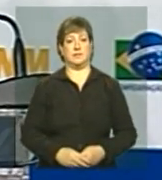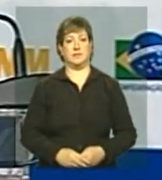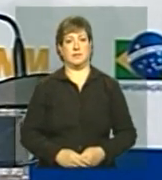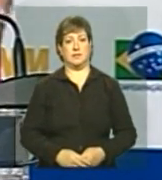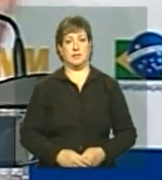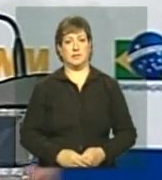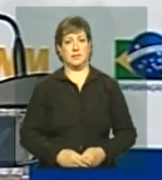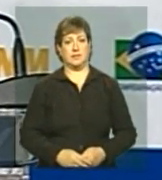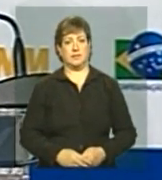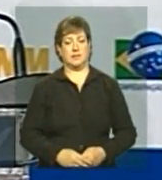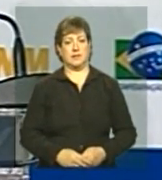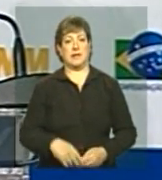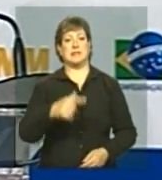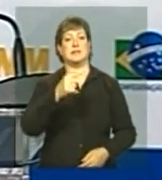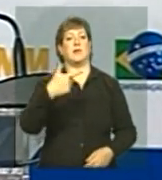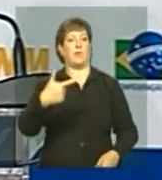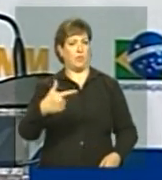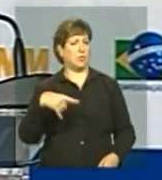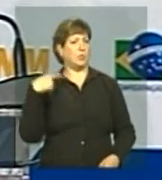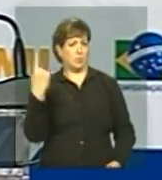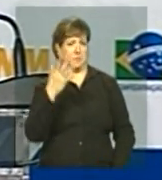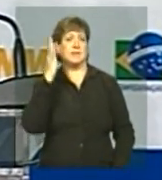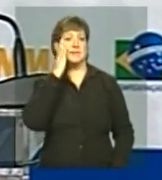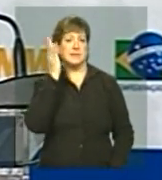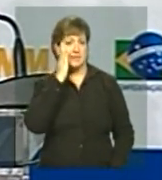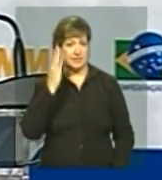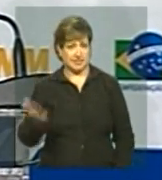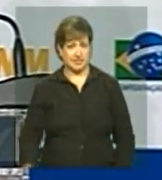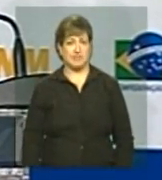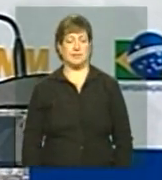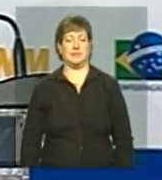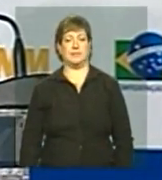a 72. Todo mundo sabe.